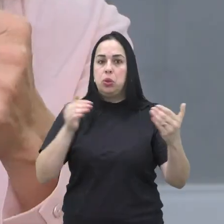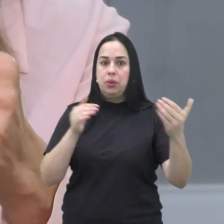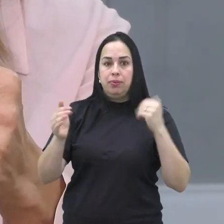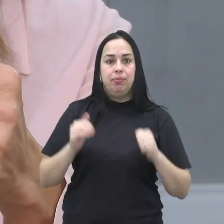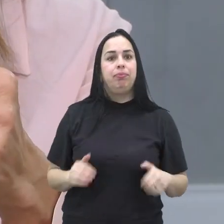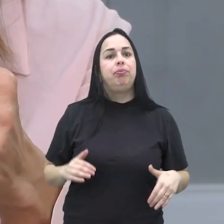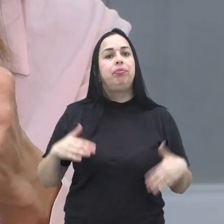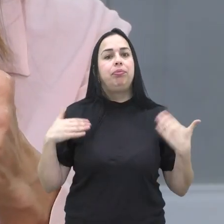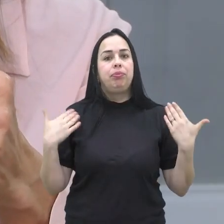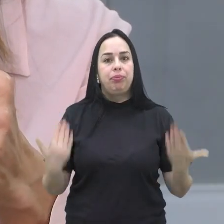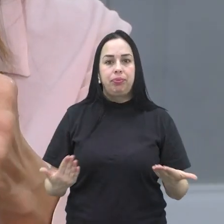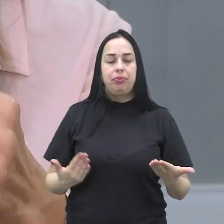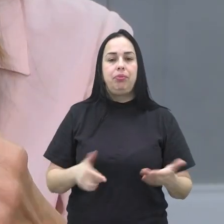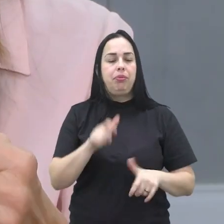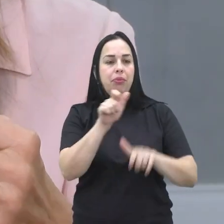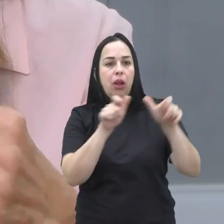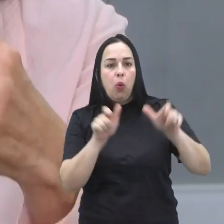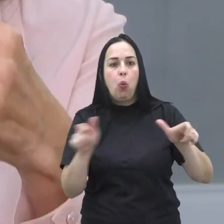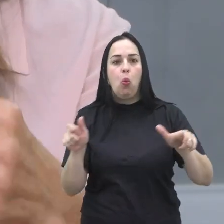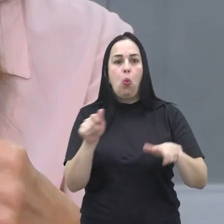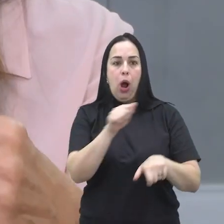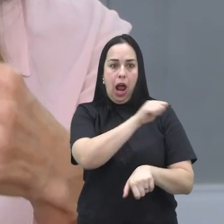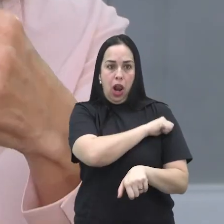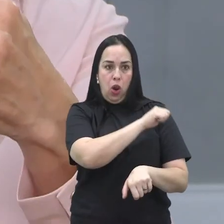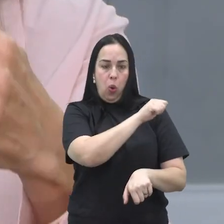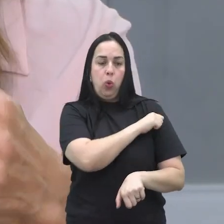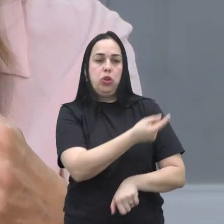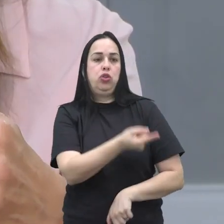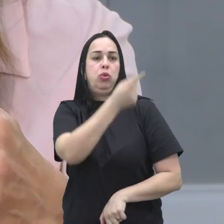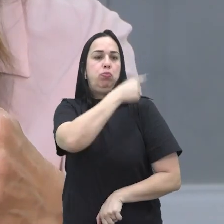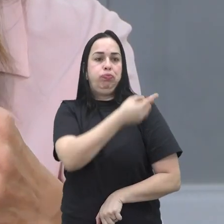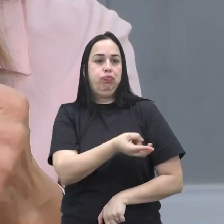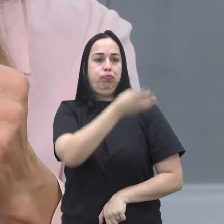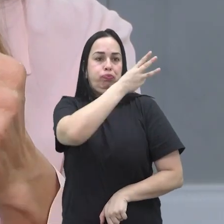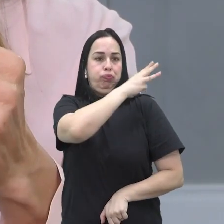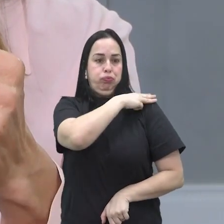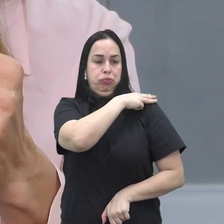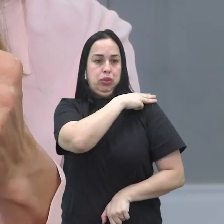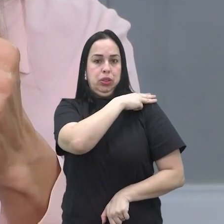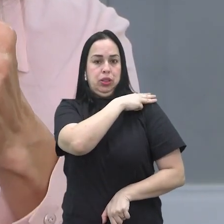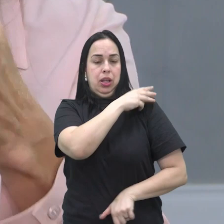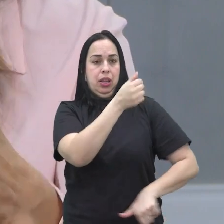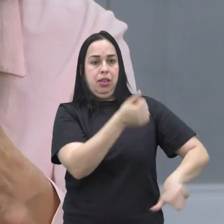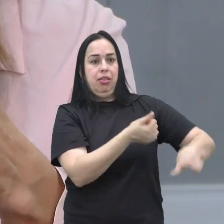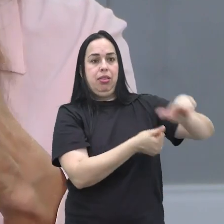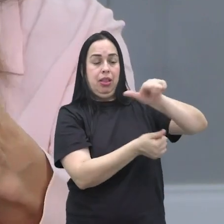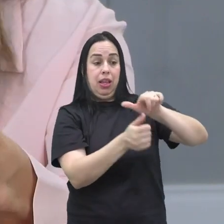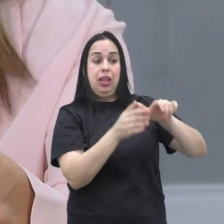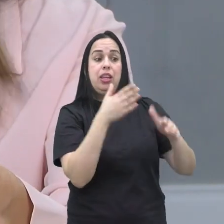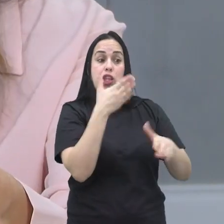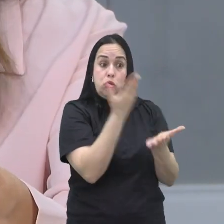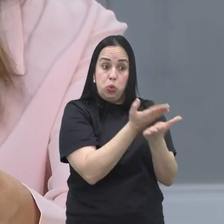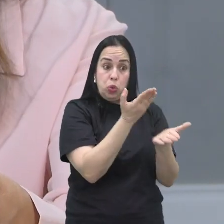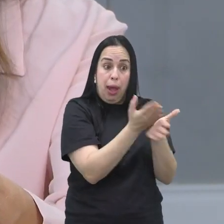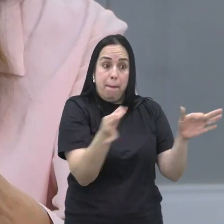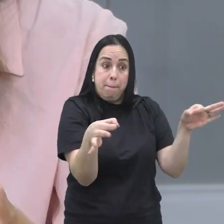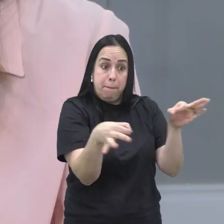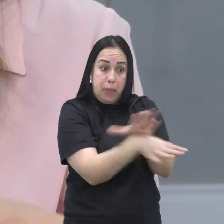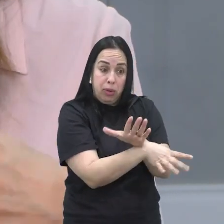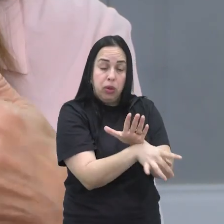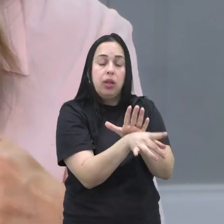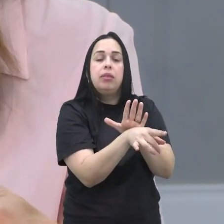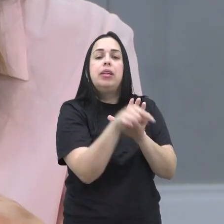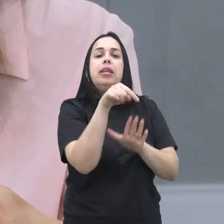Na medida que a gente consegue que os alunos de ensino médio cursem o ensino médio completo